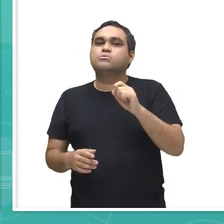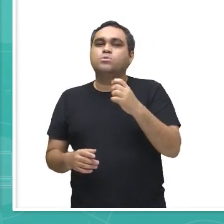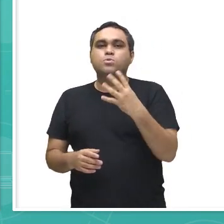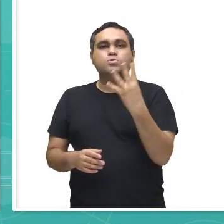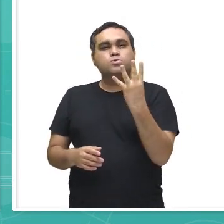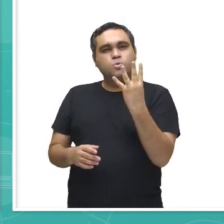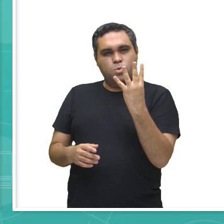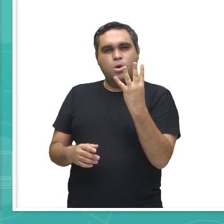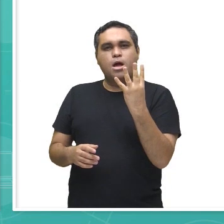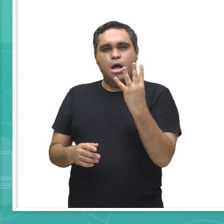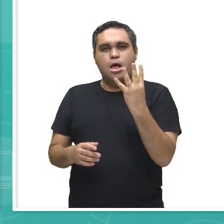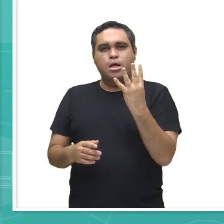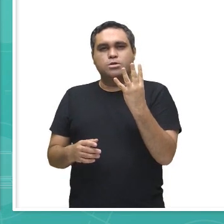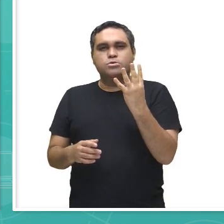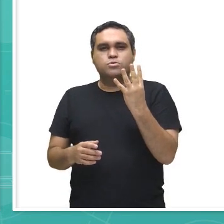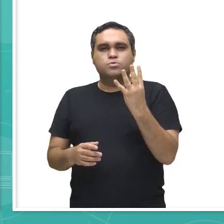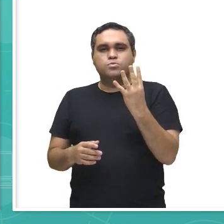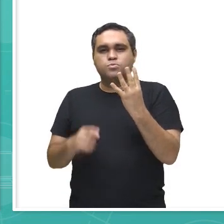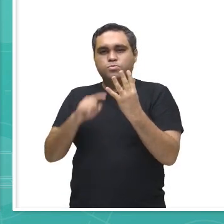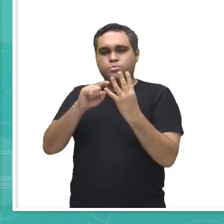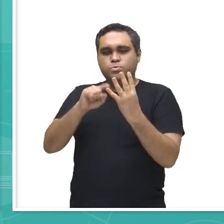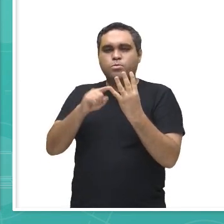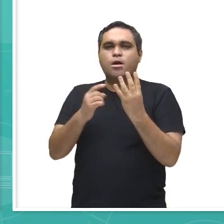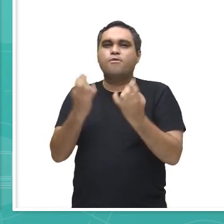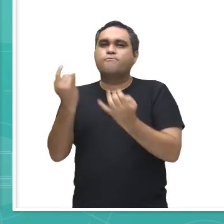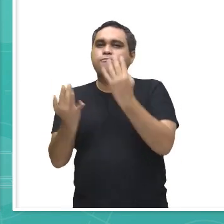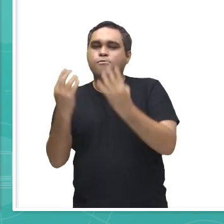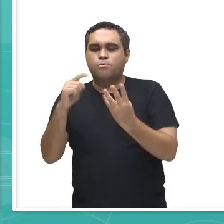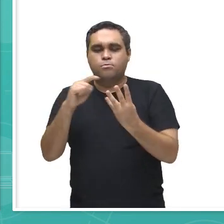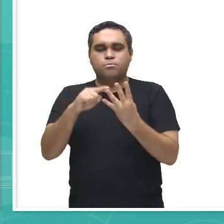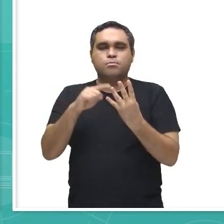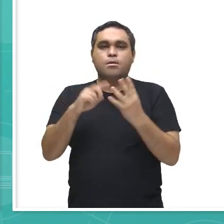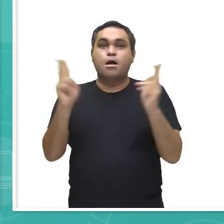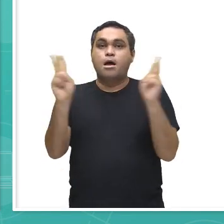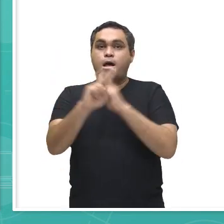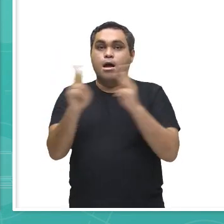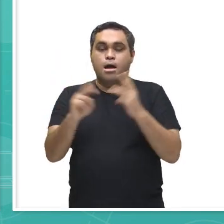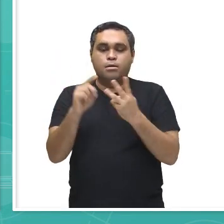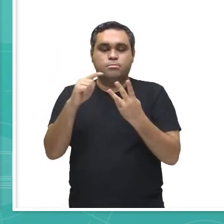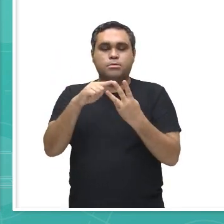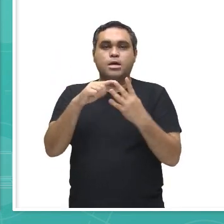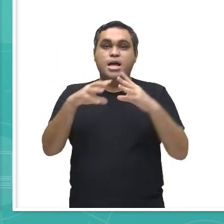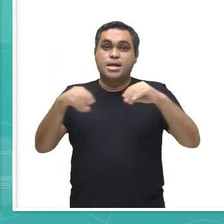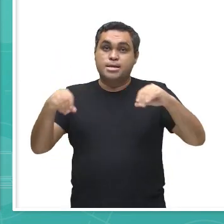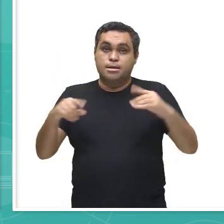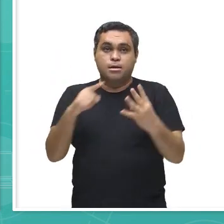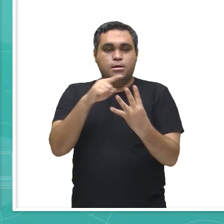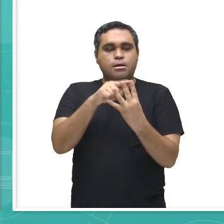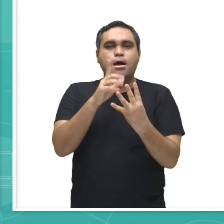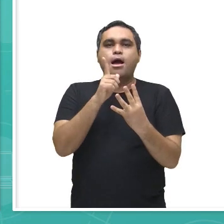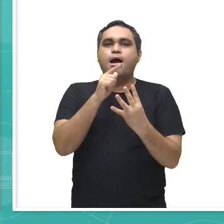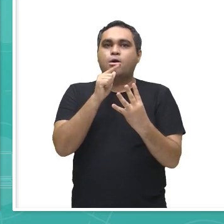elementos. Né? Quais são os 4 elementos? Fogo, ar, terra e água. Tá? Então ele falou que algum desses